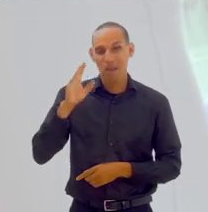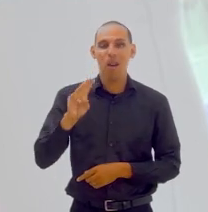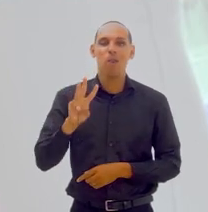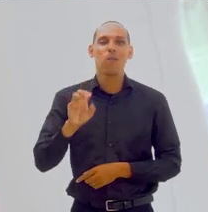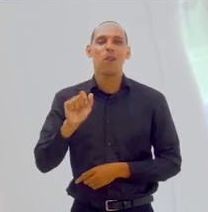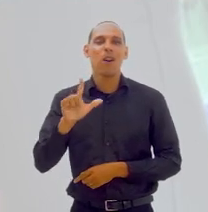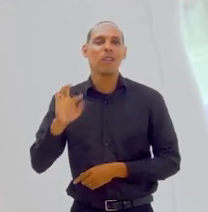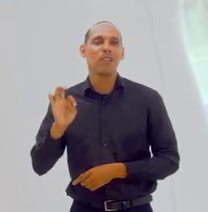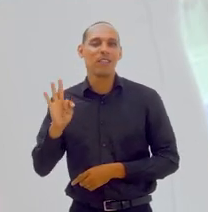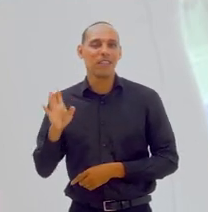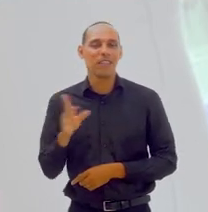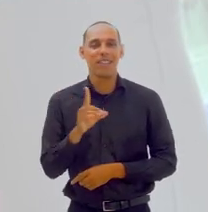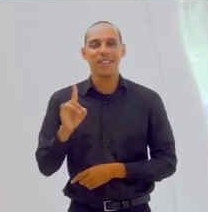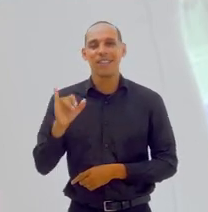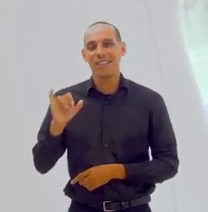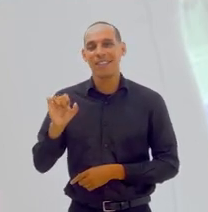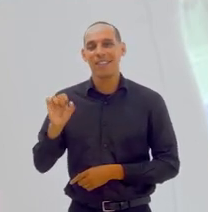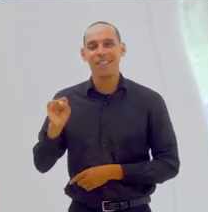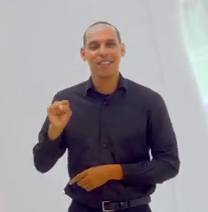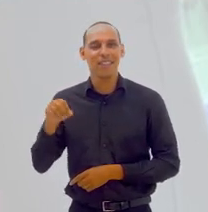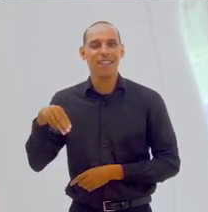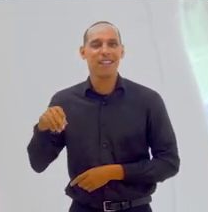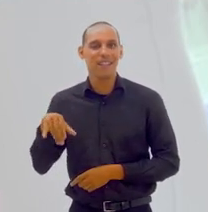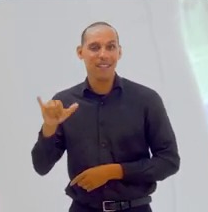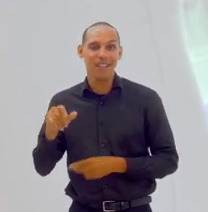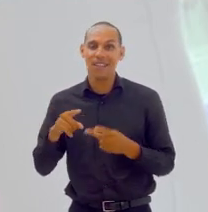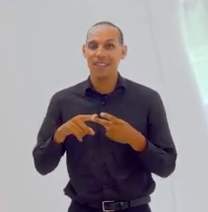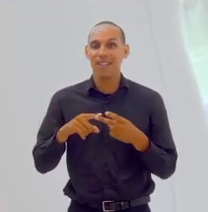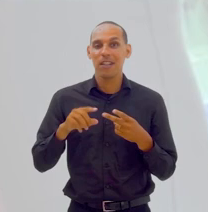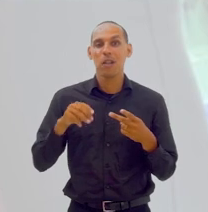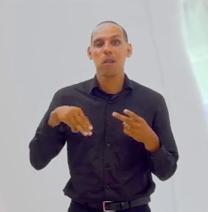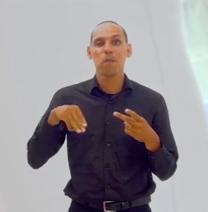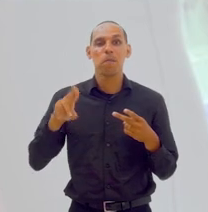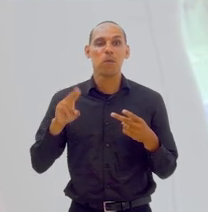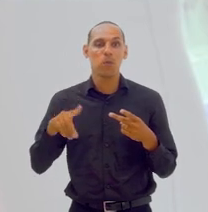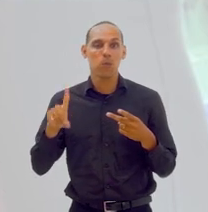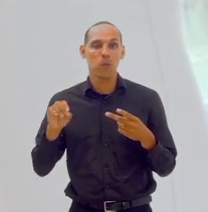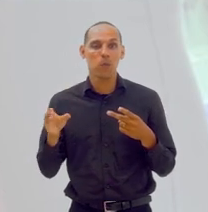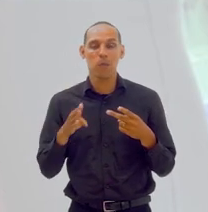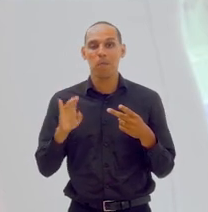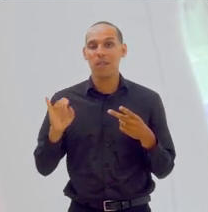também, nos grandes clássicos da linguagem